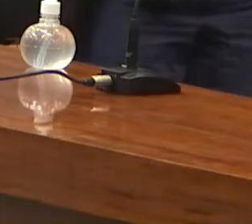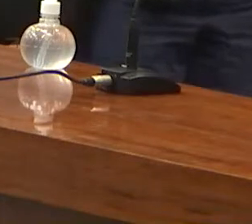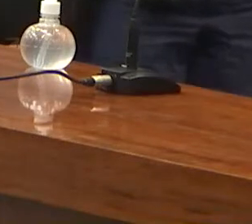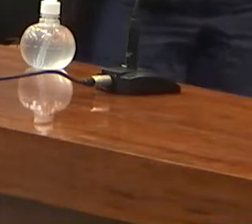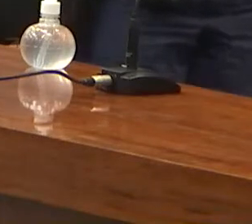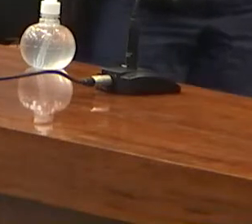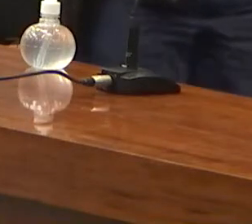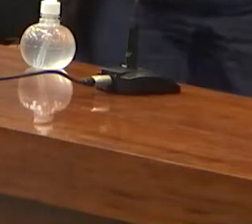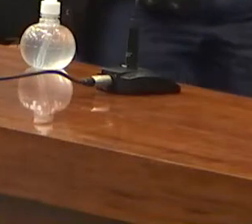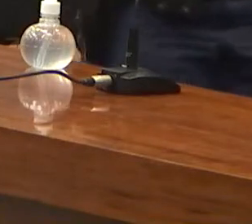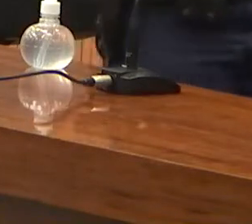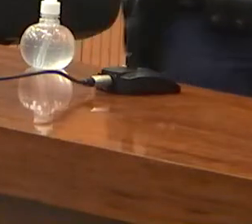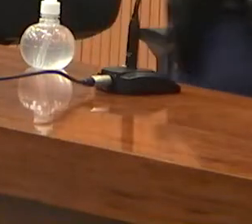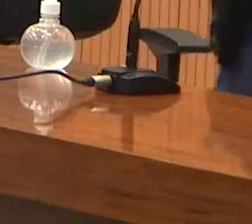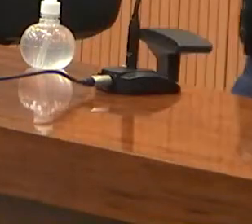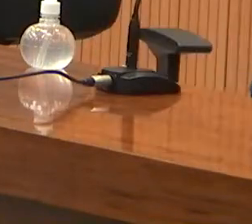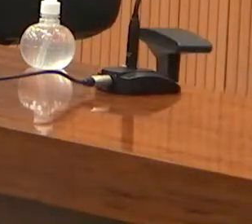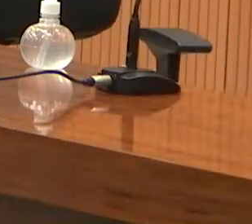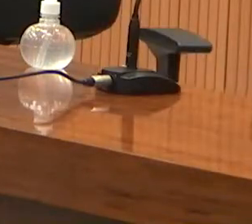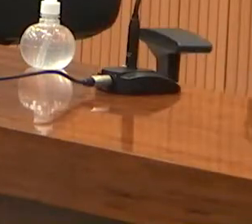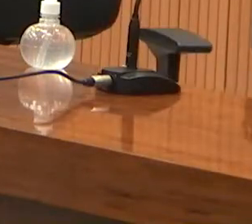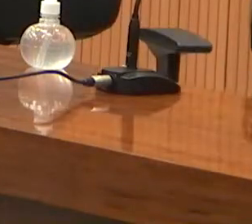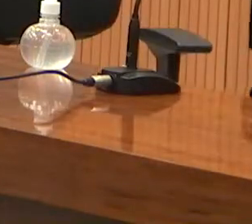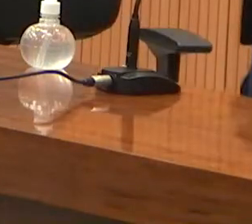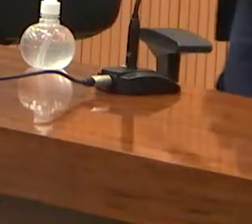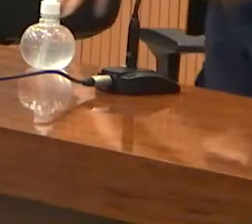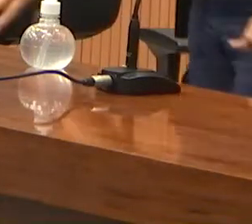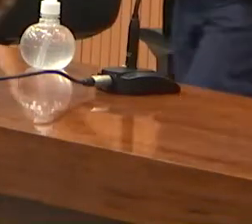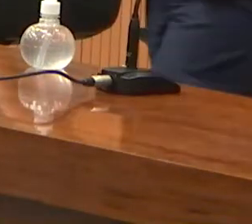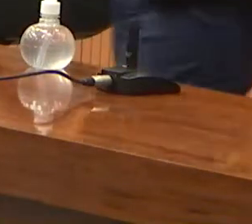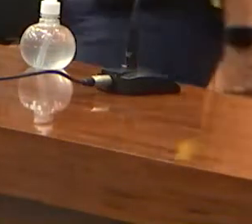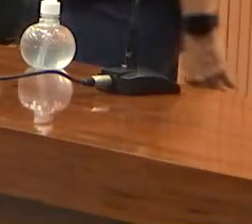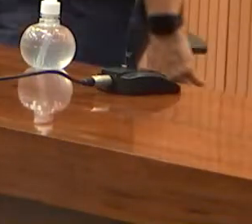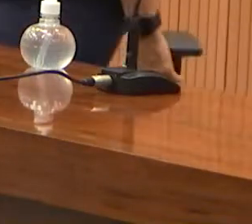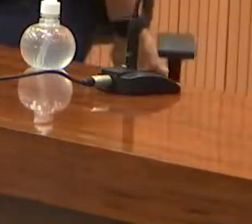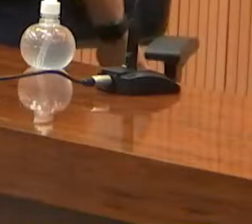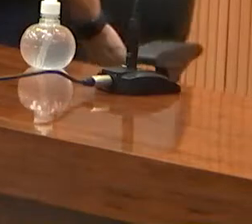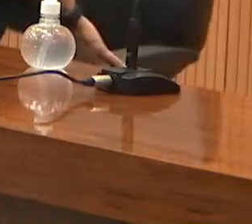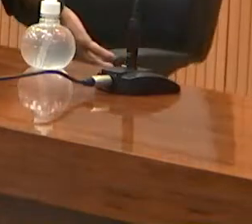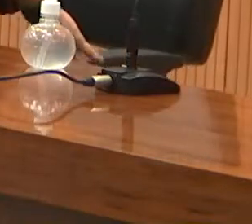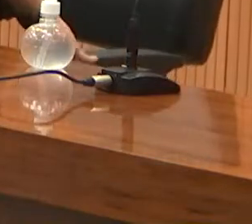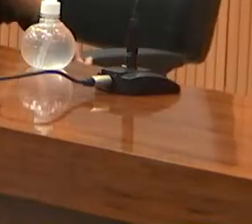tinham visto algo, mas estamos à disposição. Por favor.